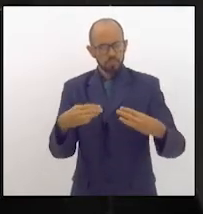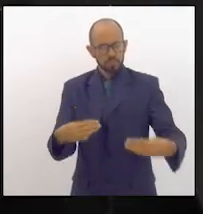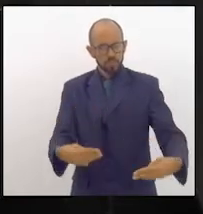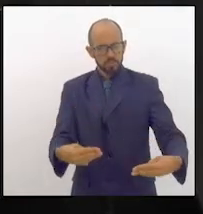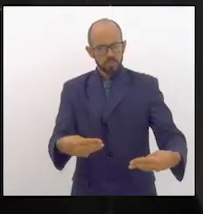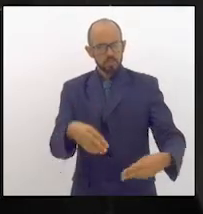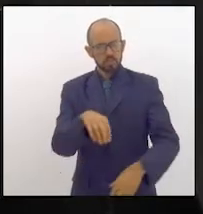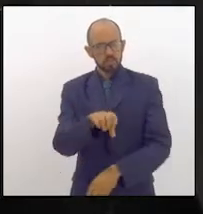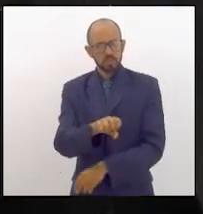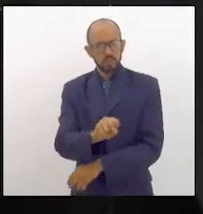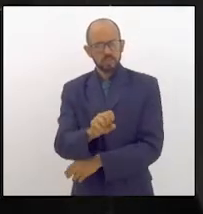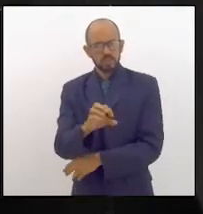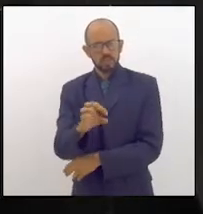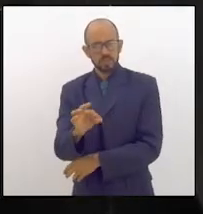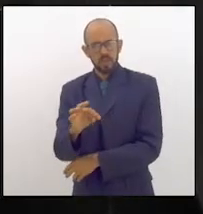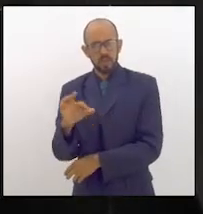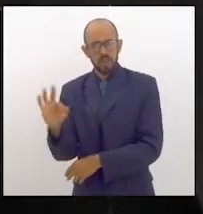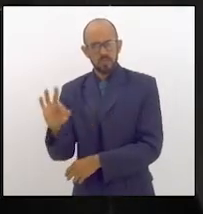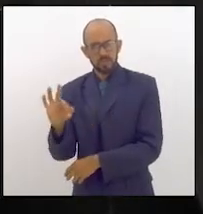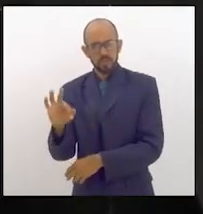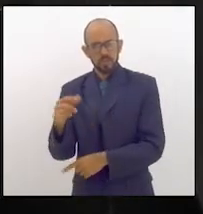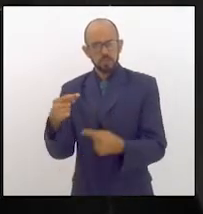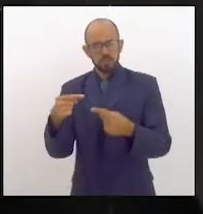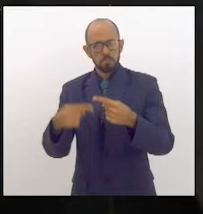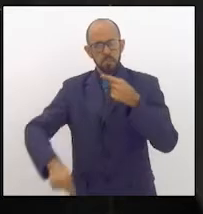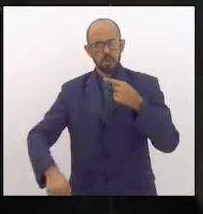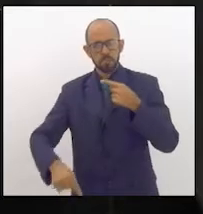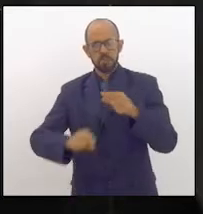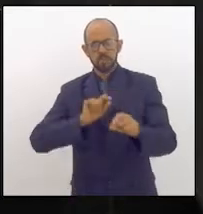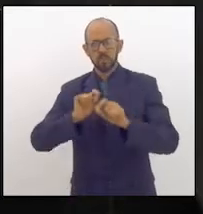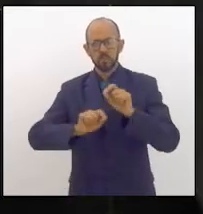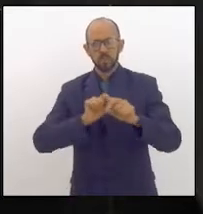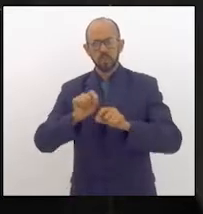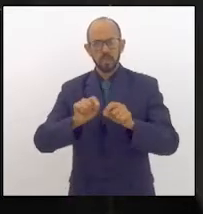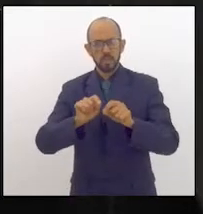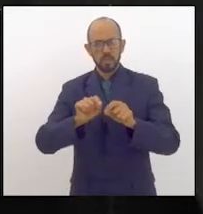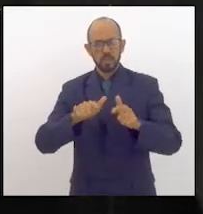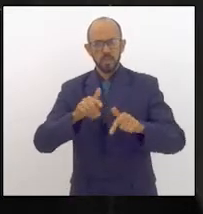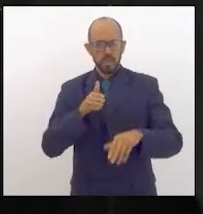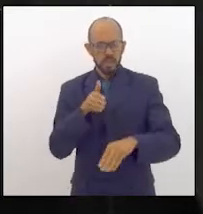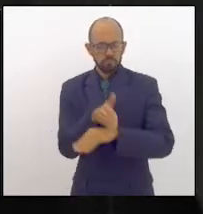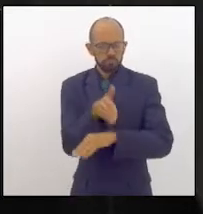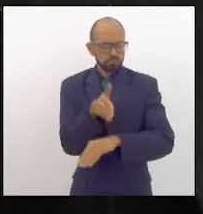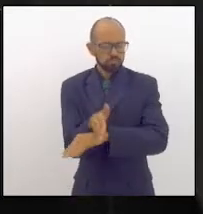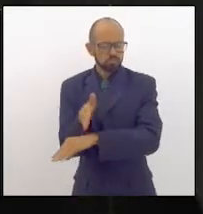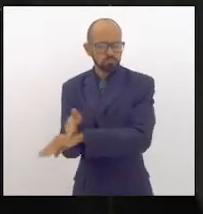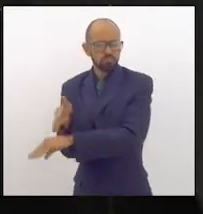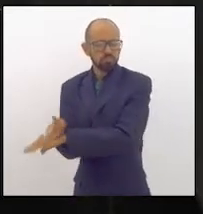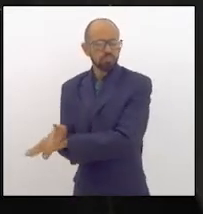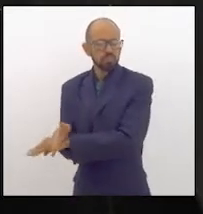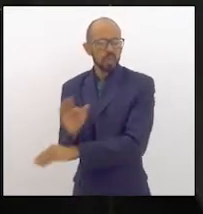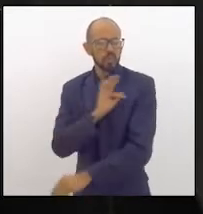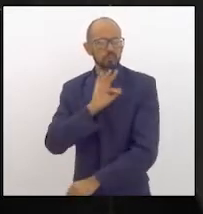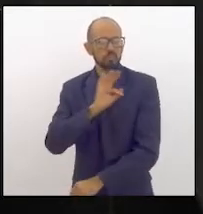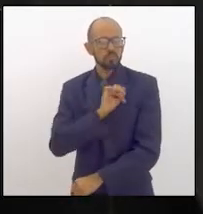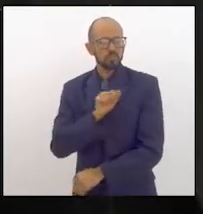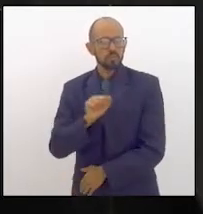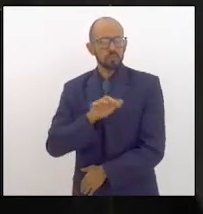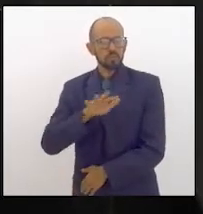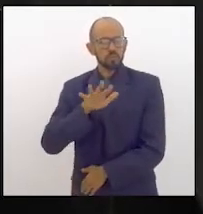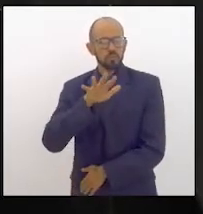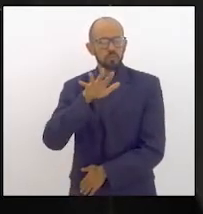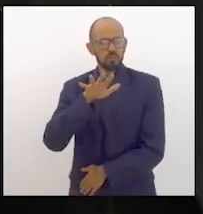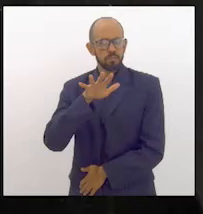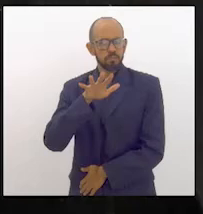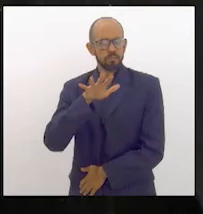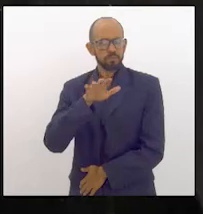que impedem impedem que as operações policiais no território de favela dos